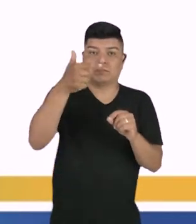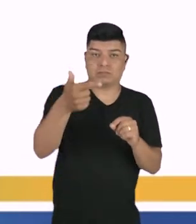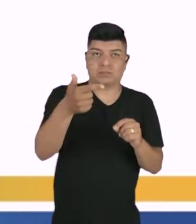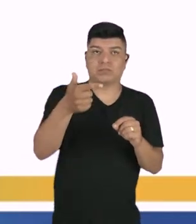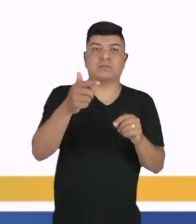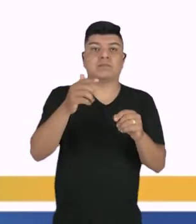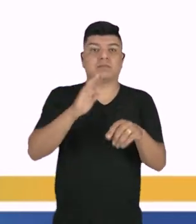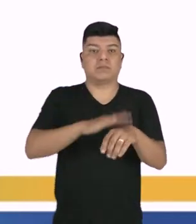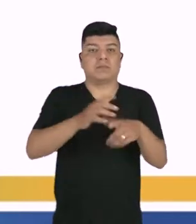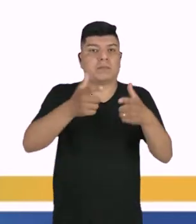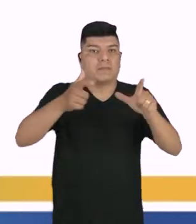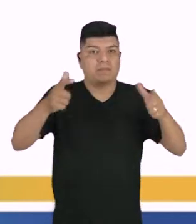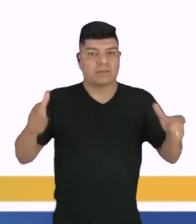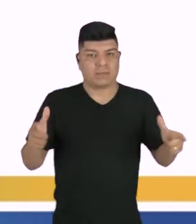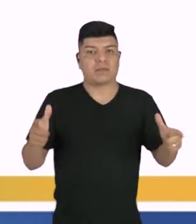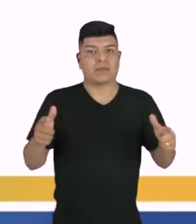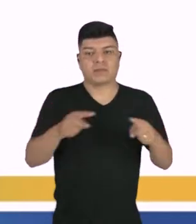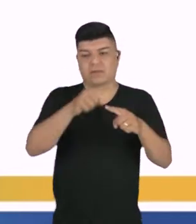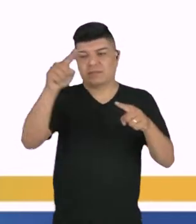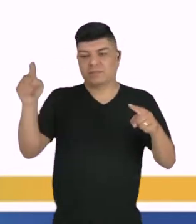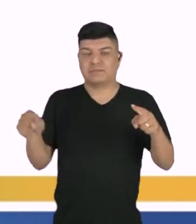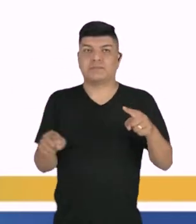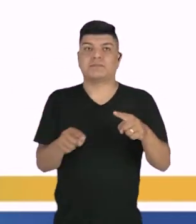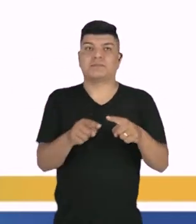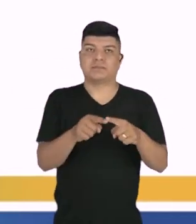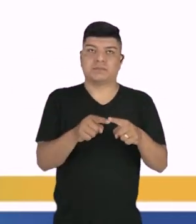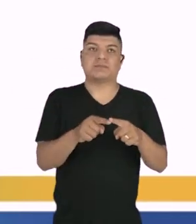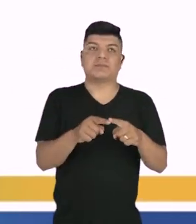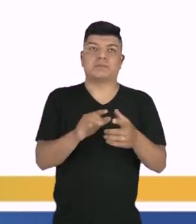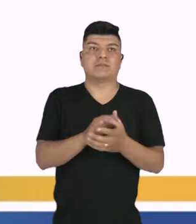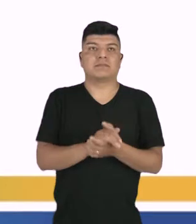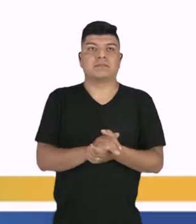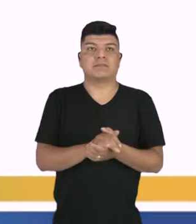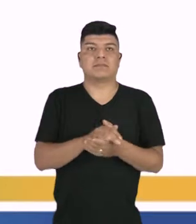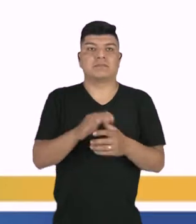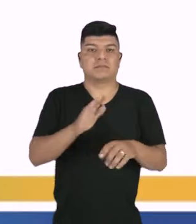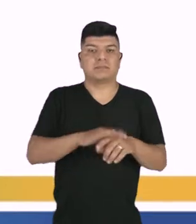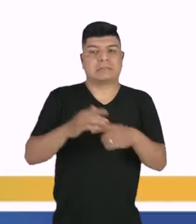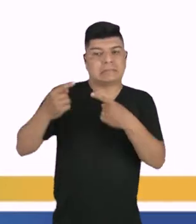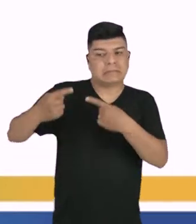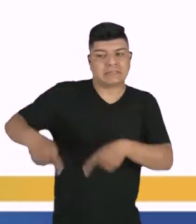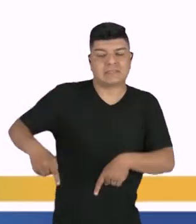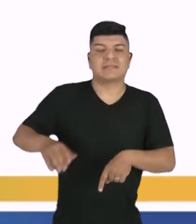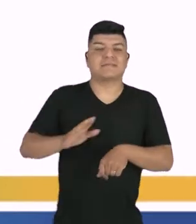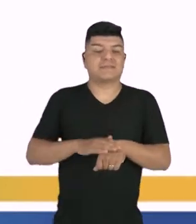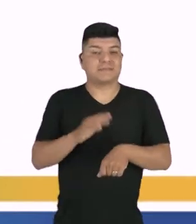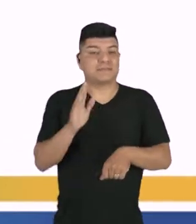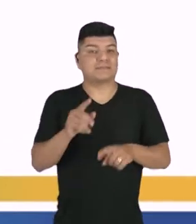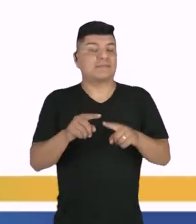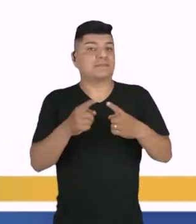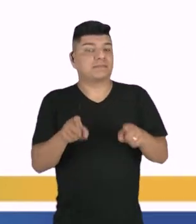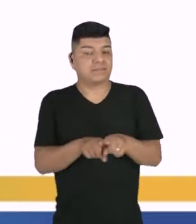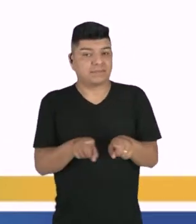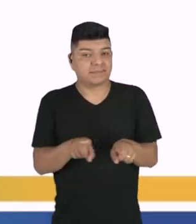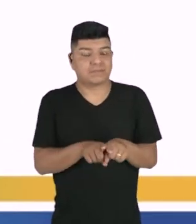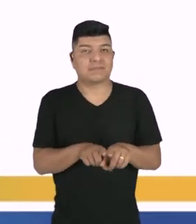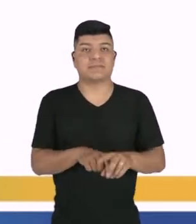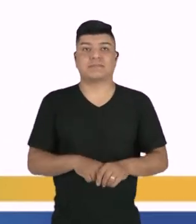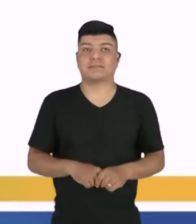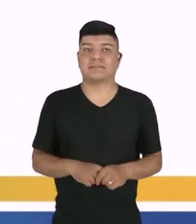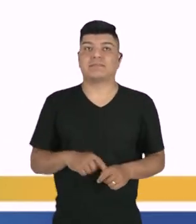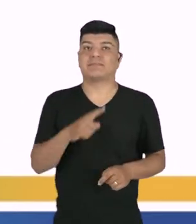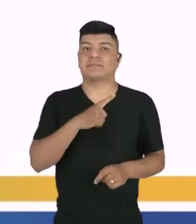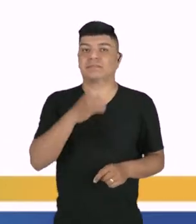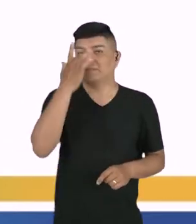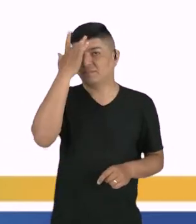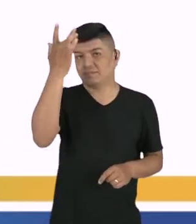terreno mais amplo, que é o ciclo trigonométrico, aí é mais desafiador, né? Mas ao mesmo tempo nós